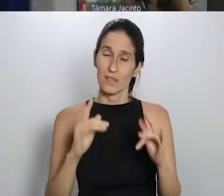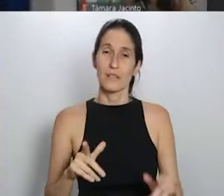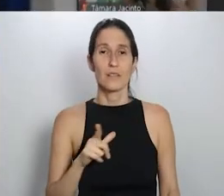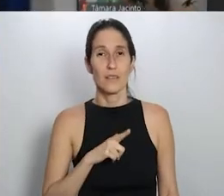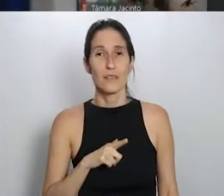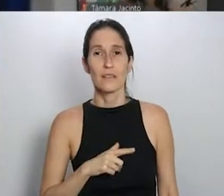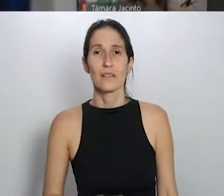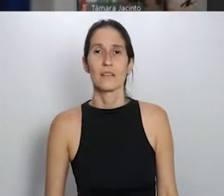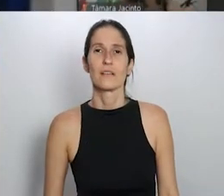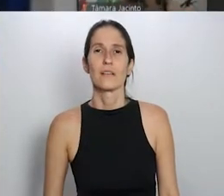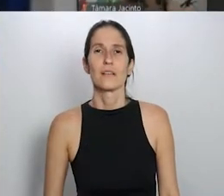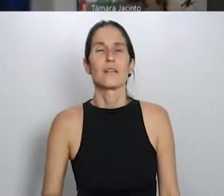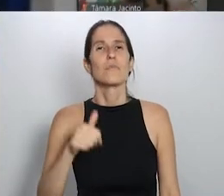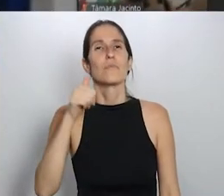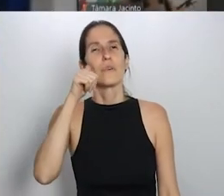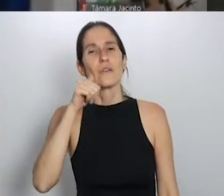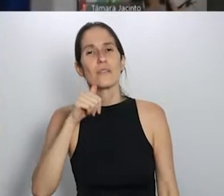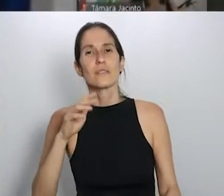Olha.